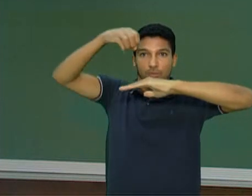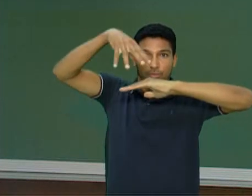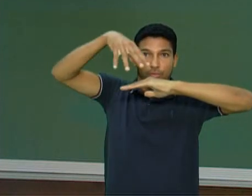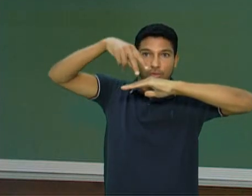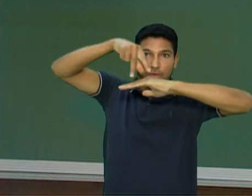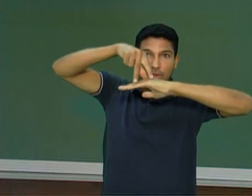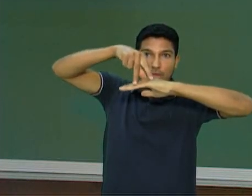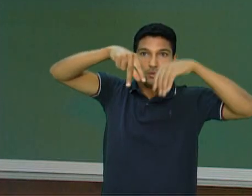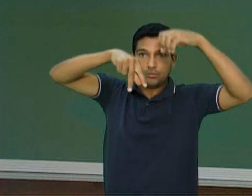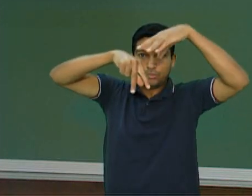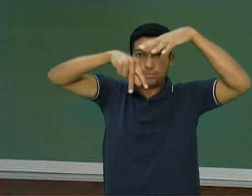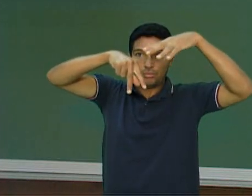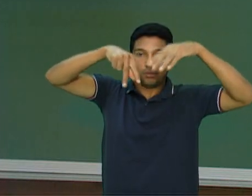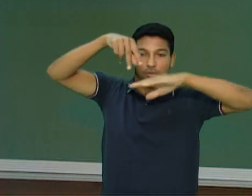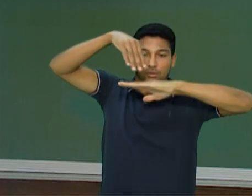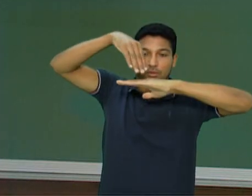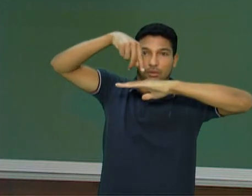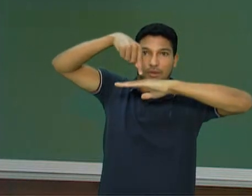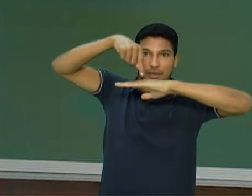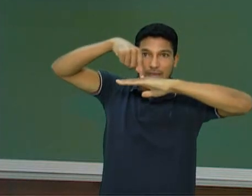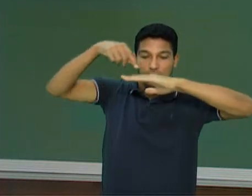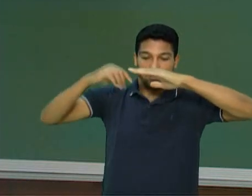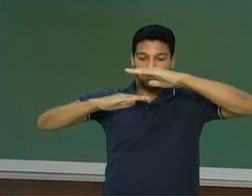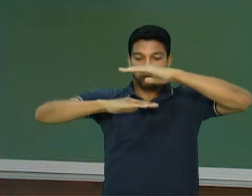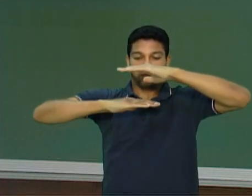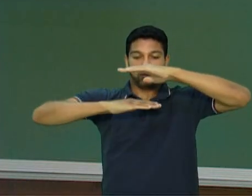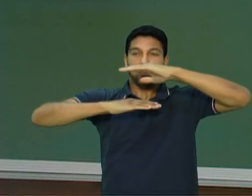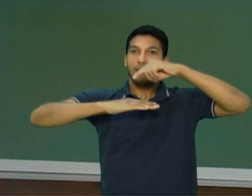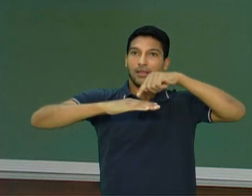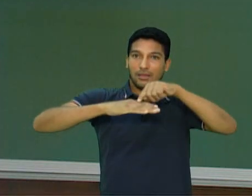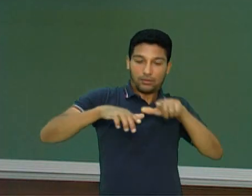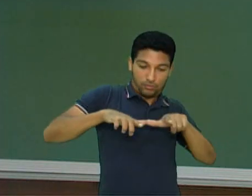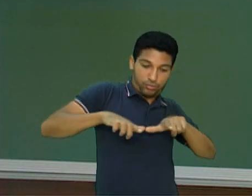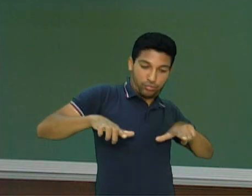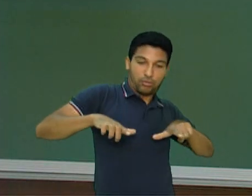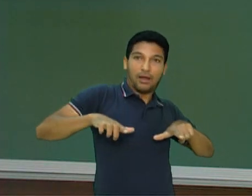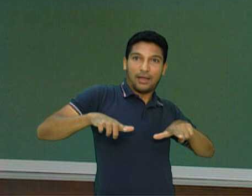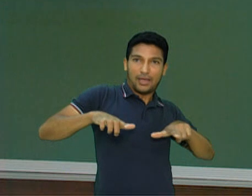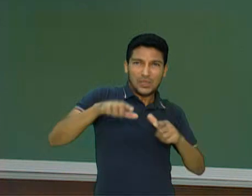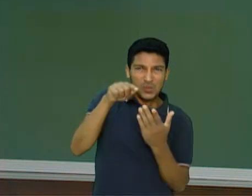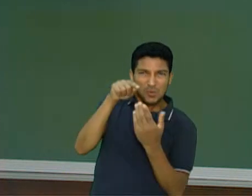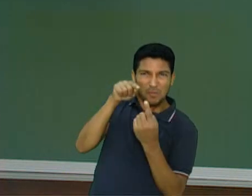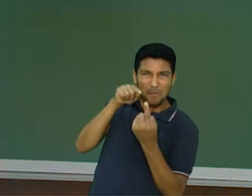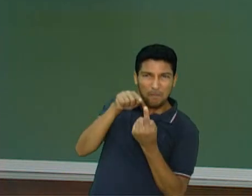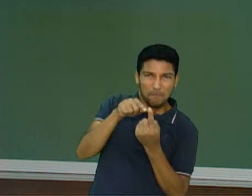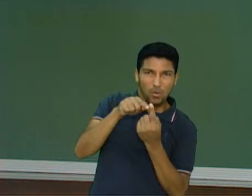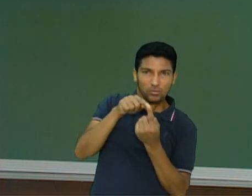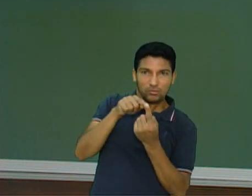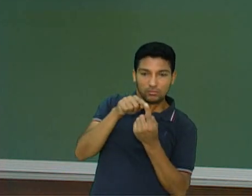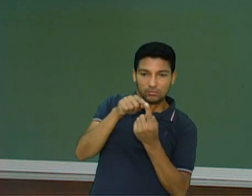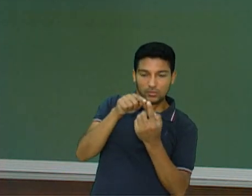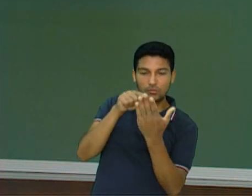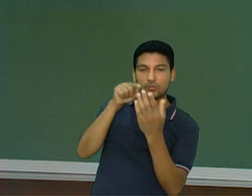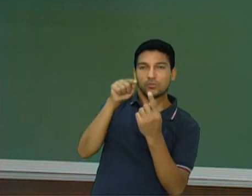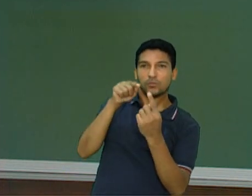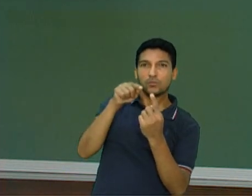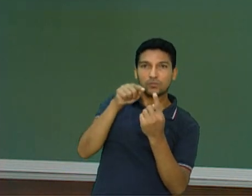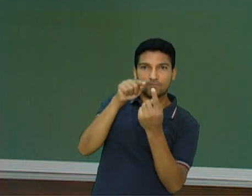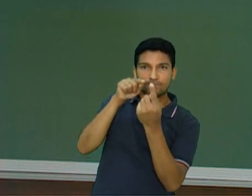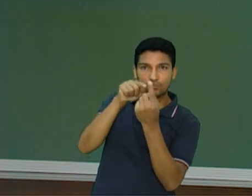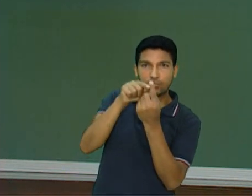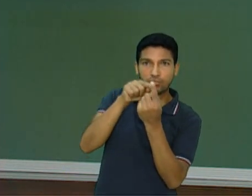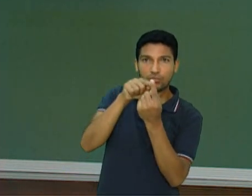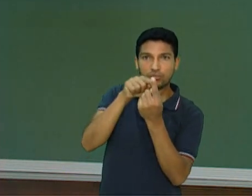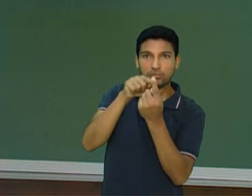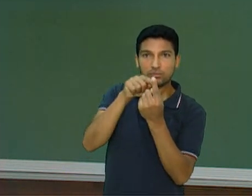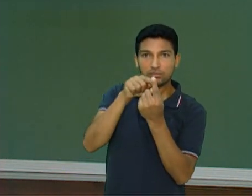Então, essa justificativa tornaria a nossa afirmação lá verdadeira, ok? Beleza? Só